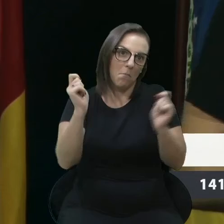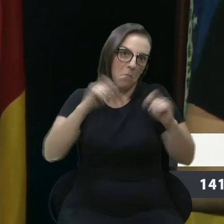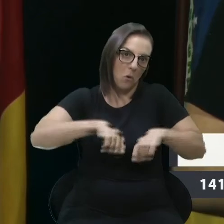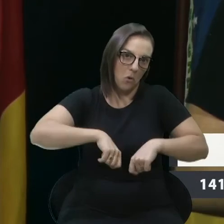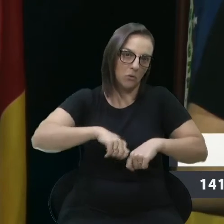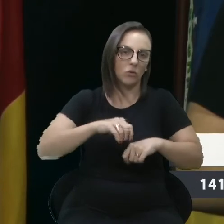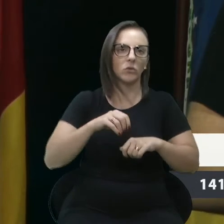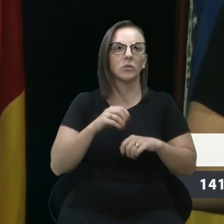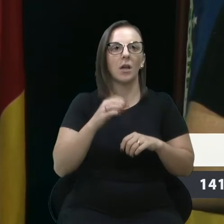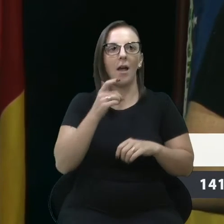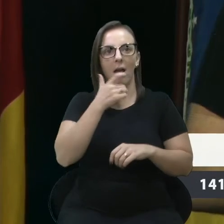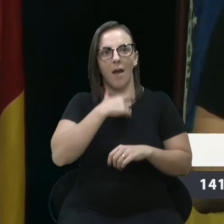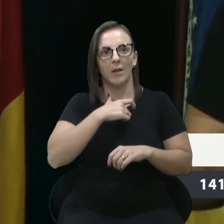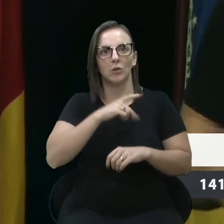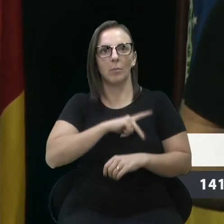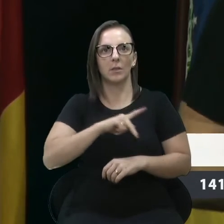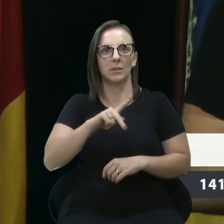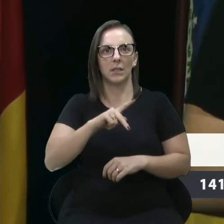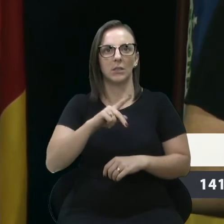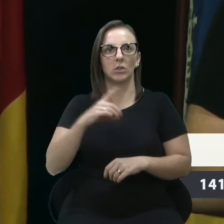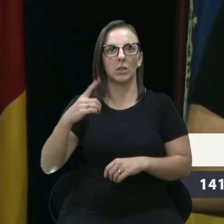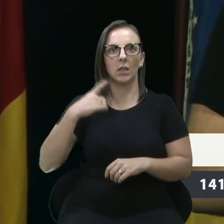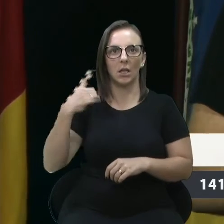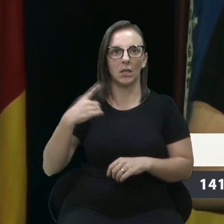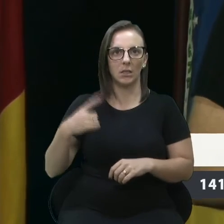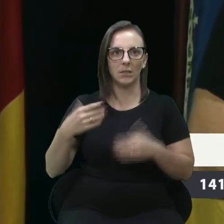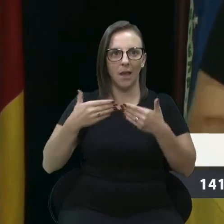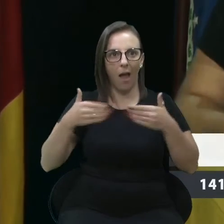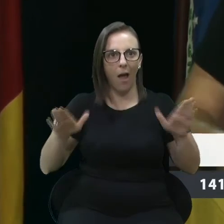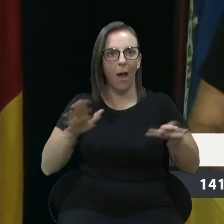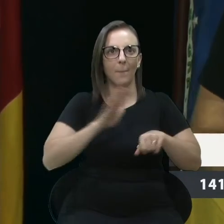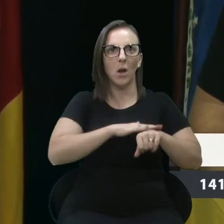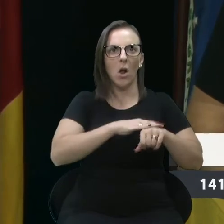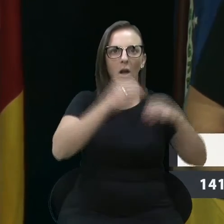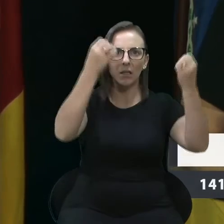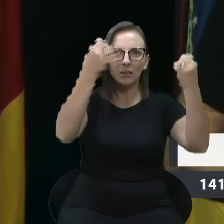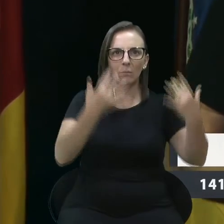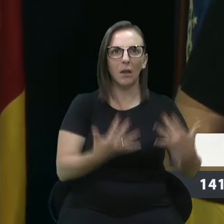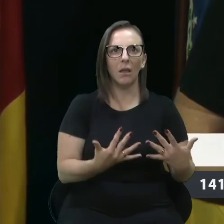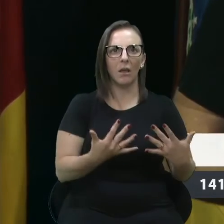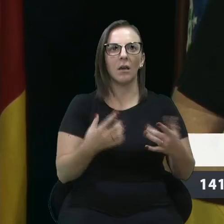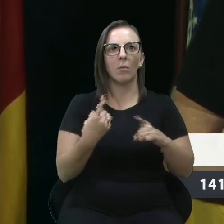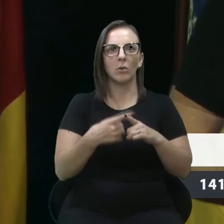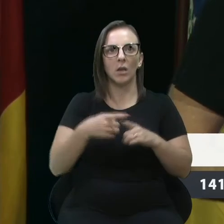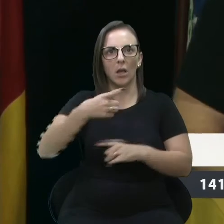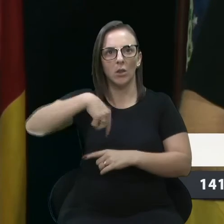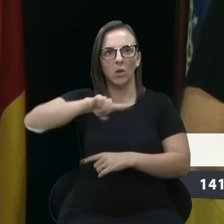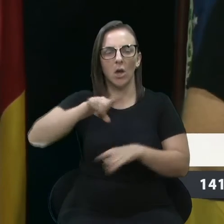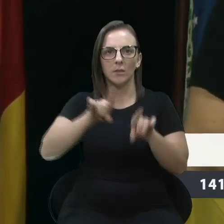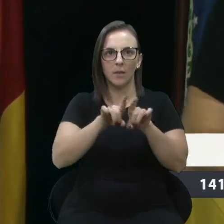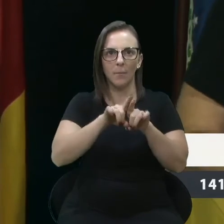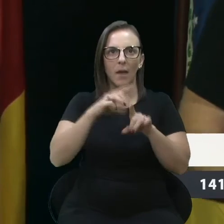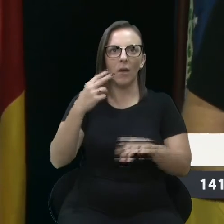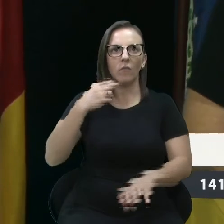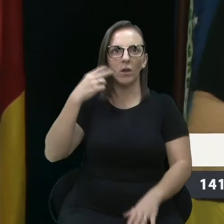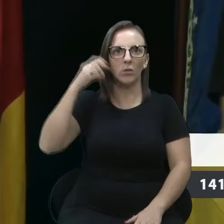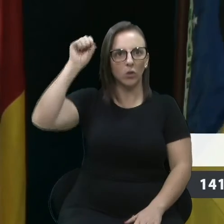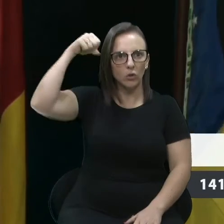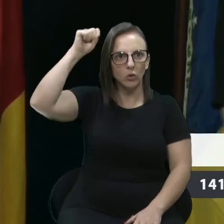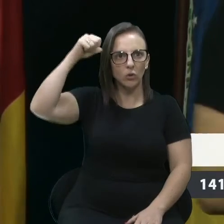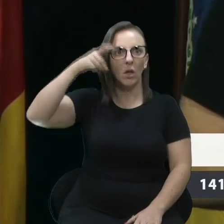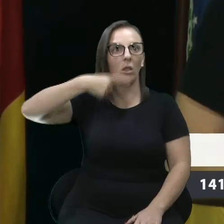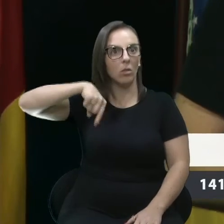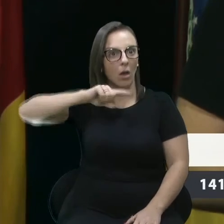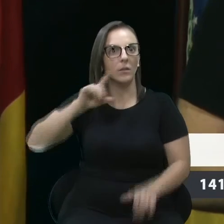a presidente Denise abre um horário para ele fazer as explicações necessárias para que a gente possa, também, vereador Xuxa, como vereadores, passar